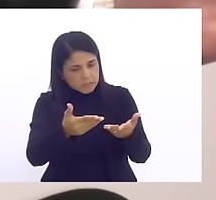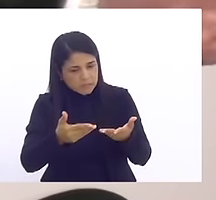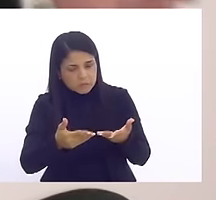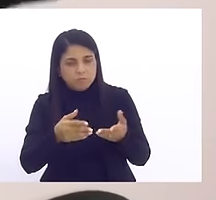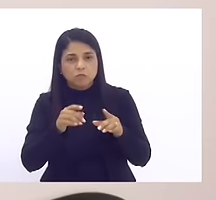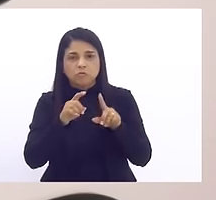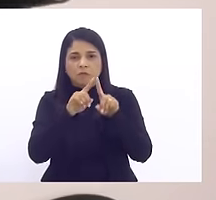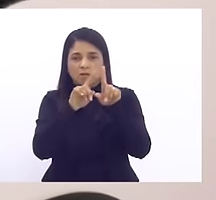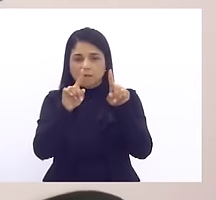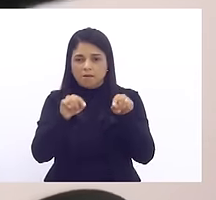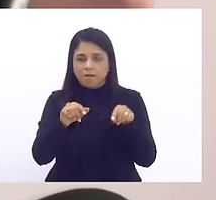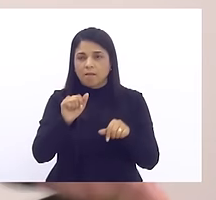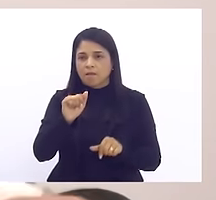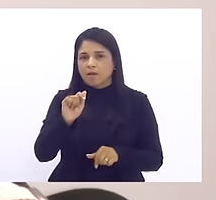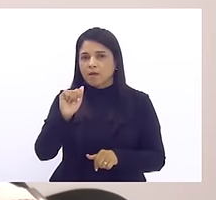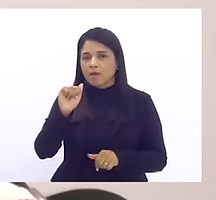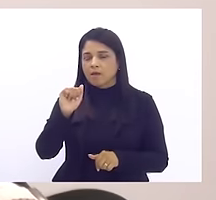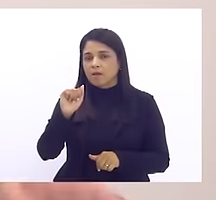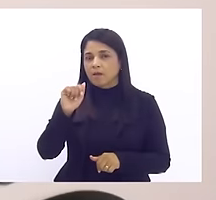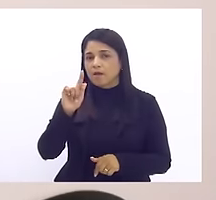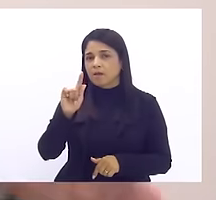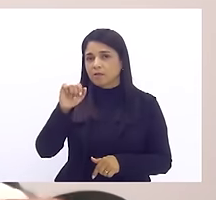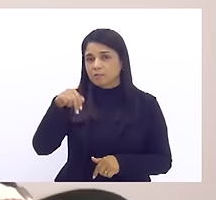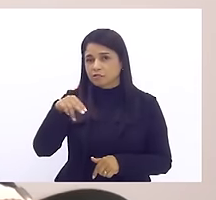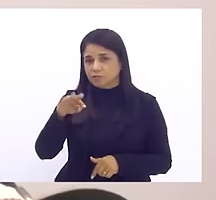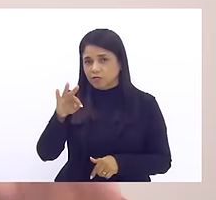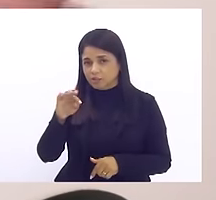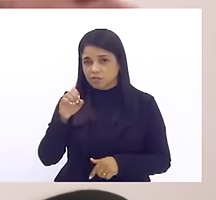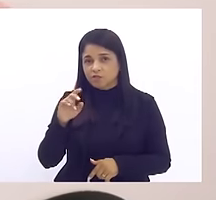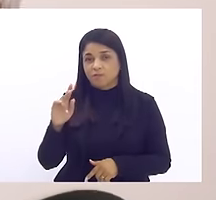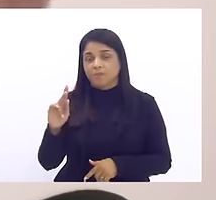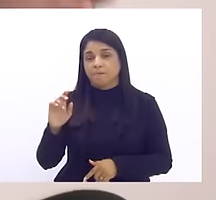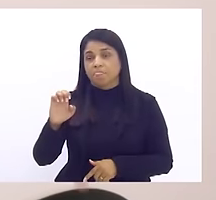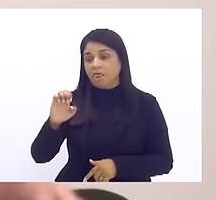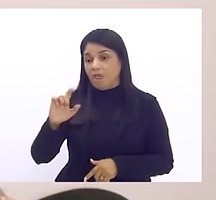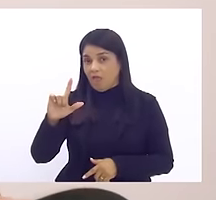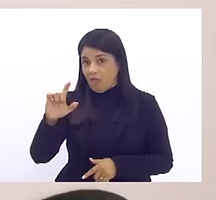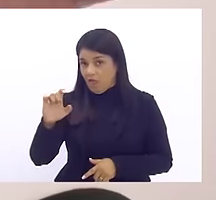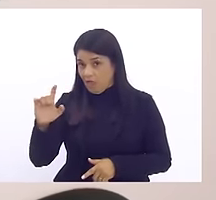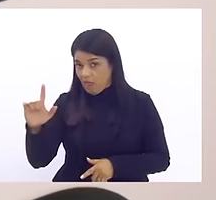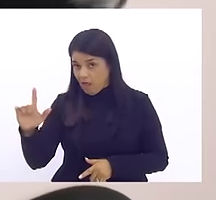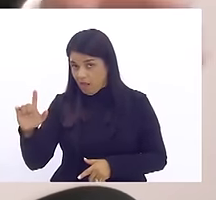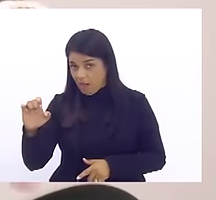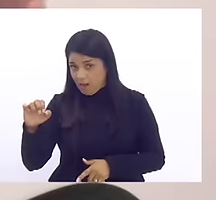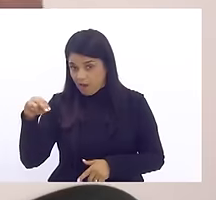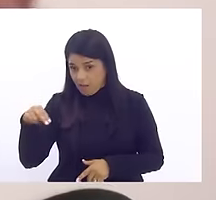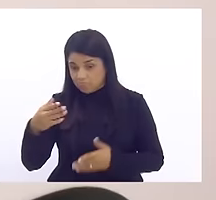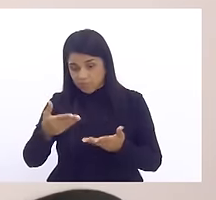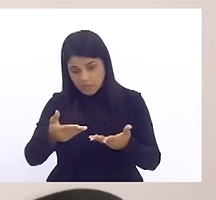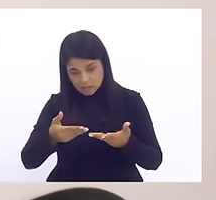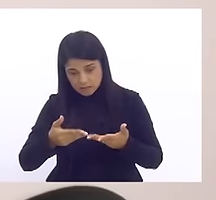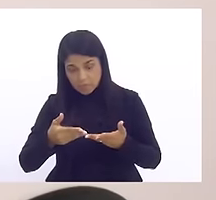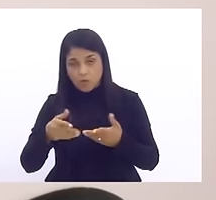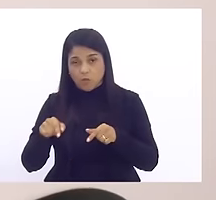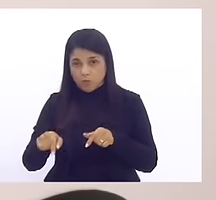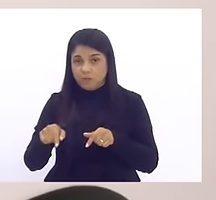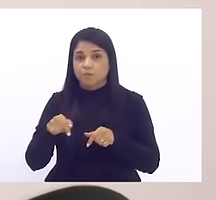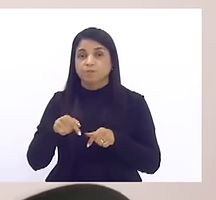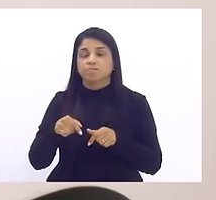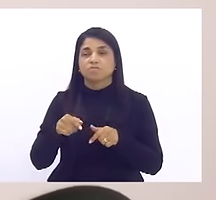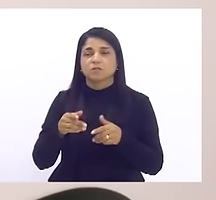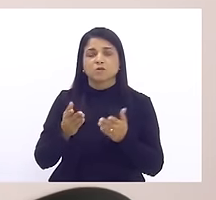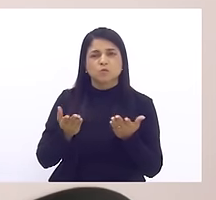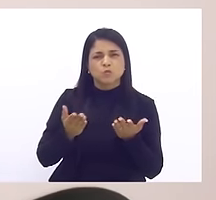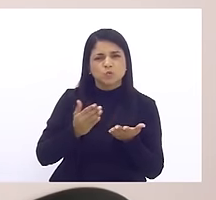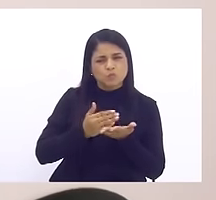até uma menina Acho que o nome dela a Ellen destaque que ela recebeu a gente bem diferente do que tava acontecendo no início porque tavam